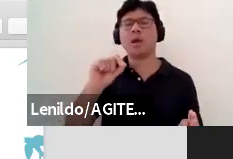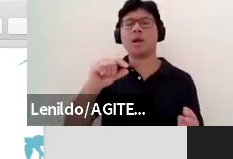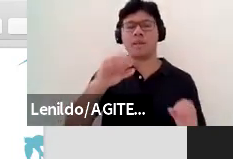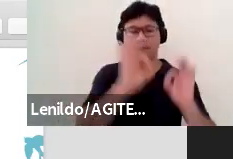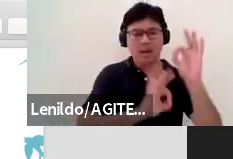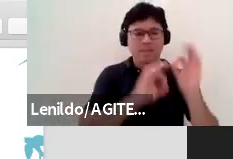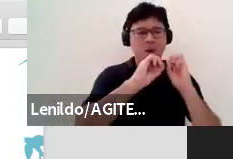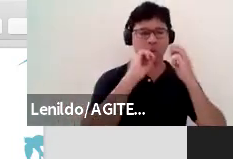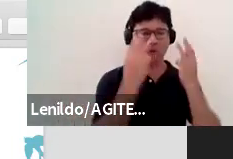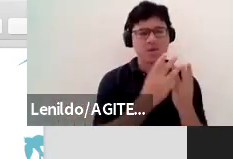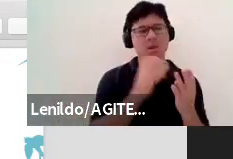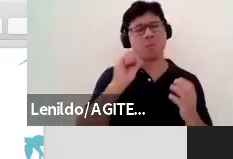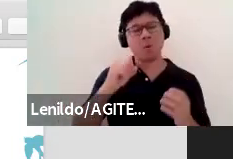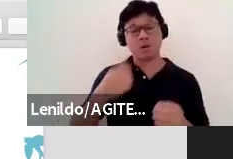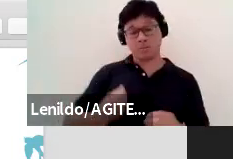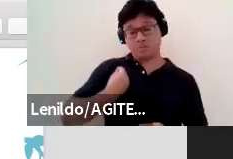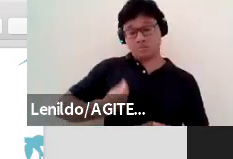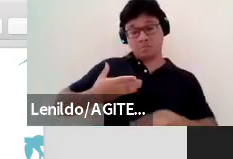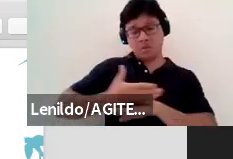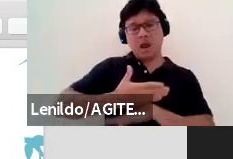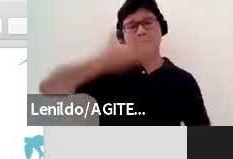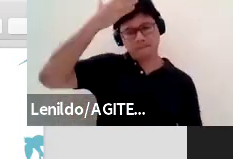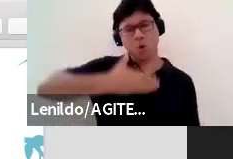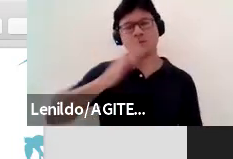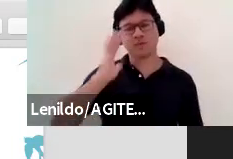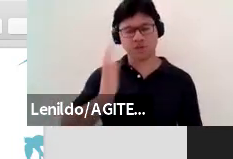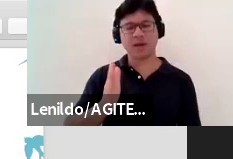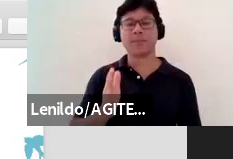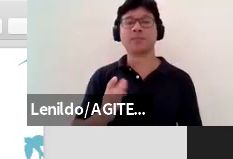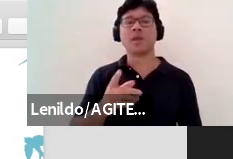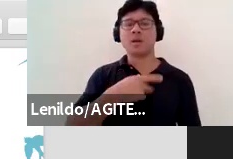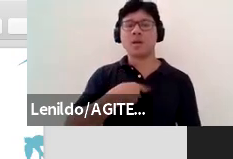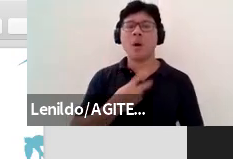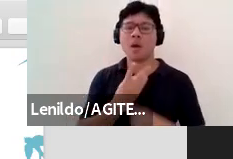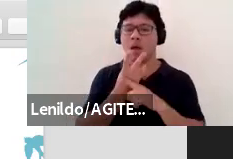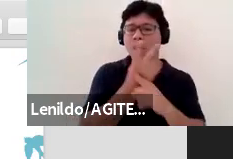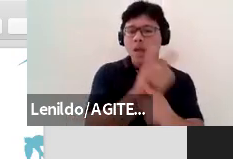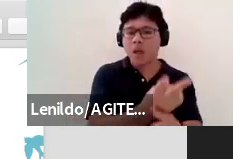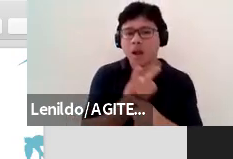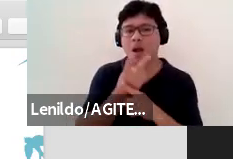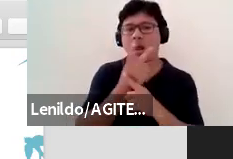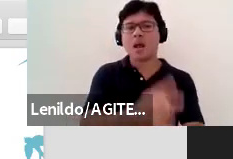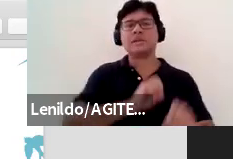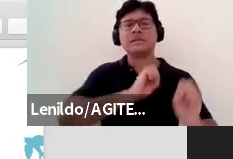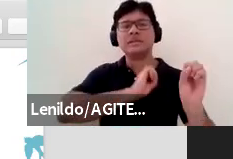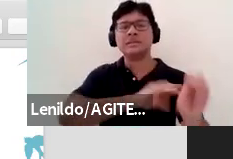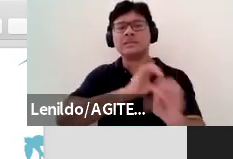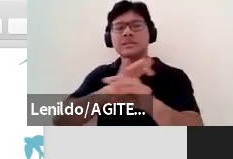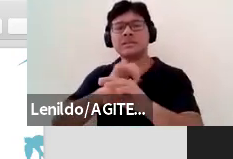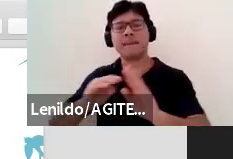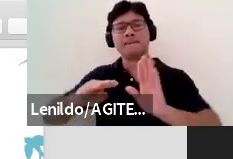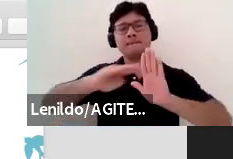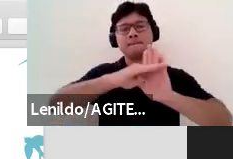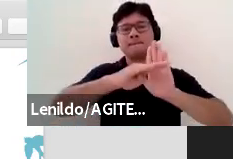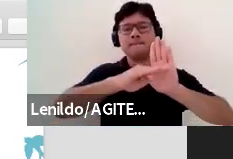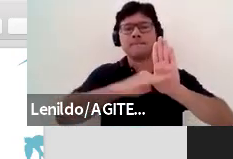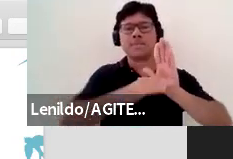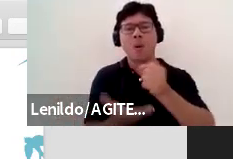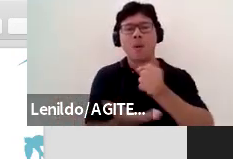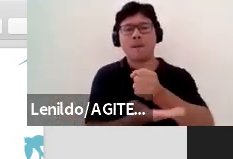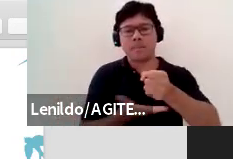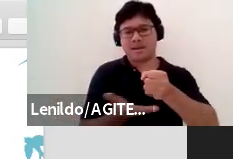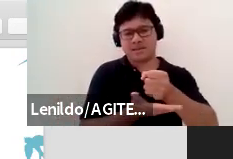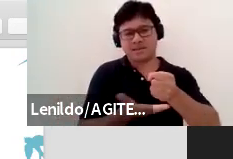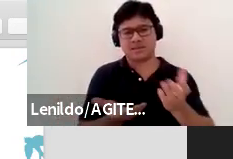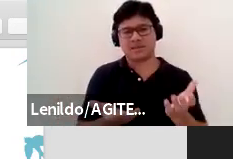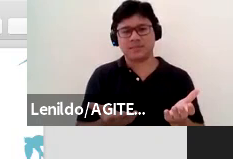pode atestar isso, que a gente está o tempo inteiro recorrendo a esse nosso ensinamento, esses nossos ensinamentos de base, né? A